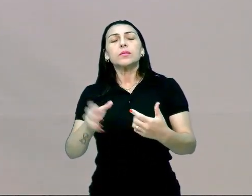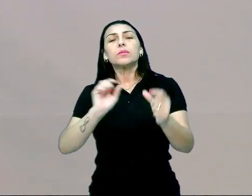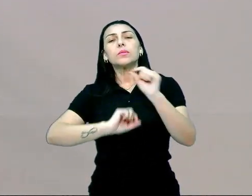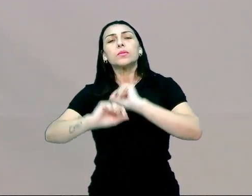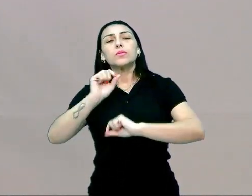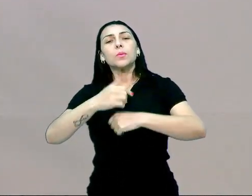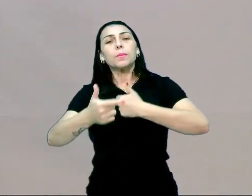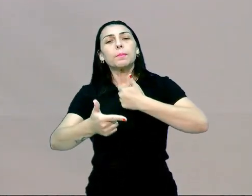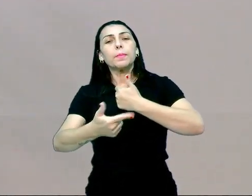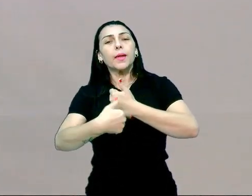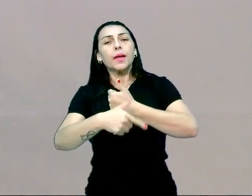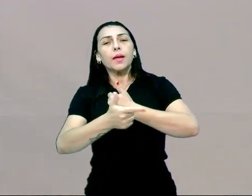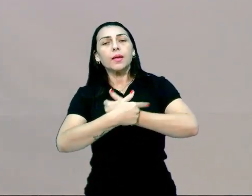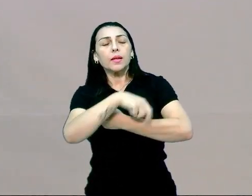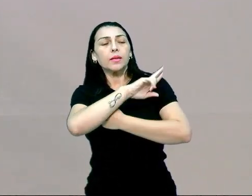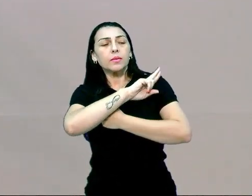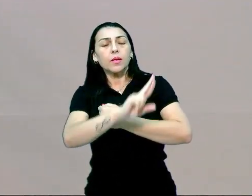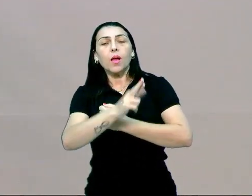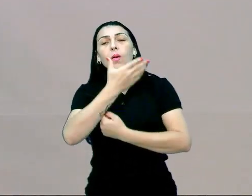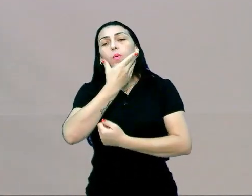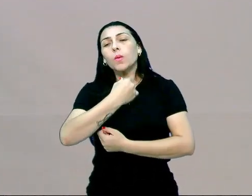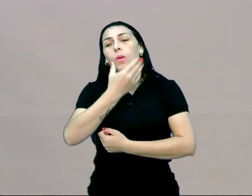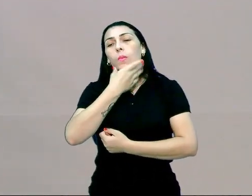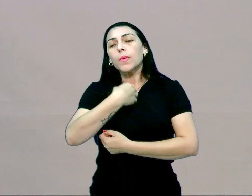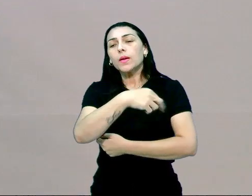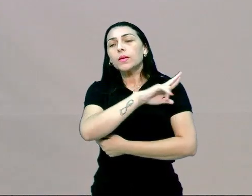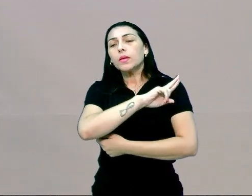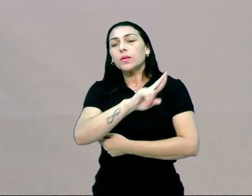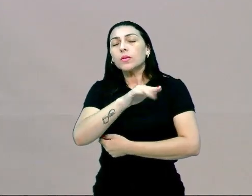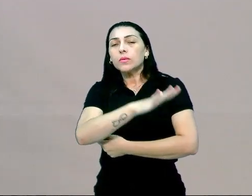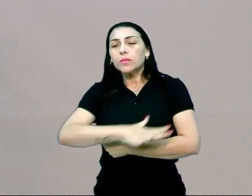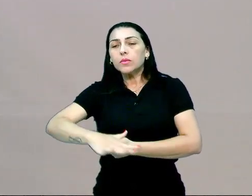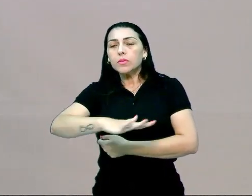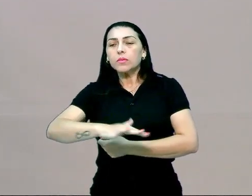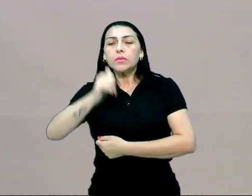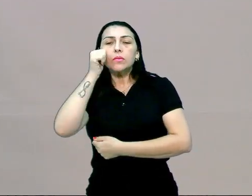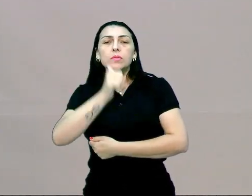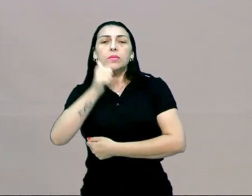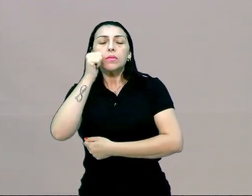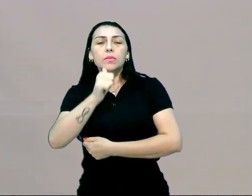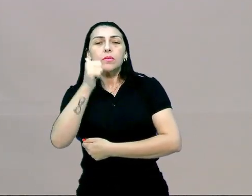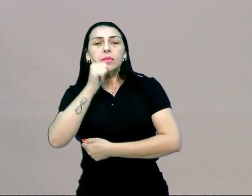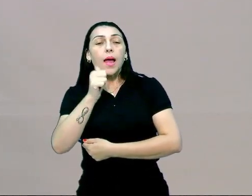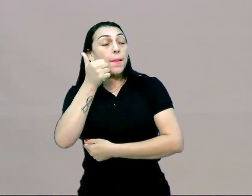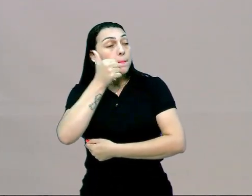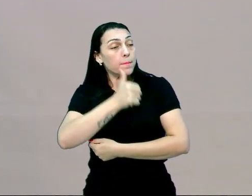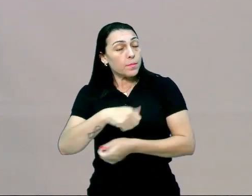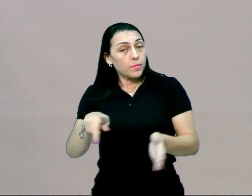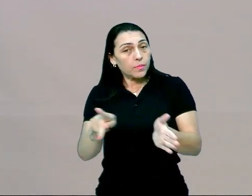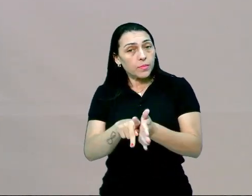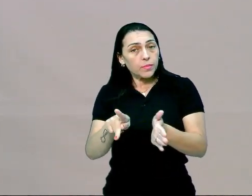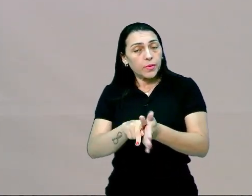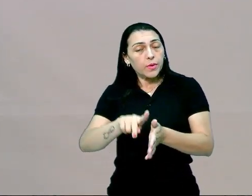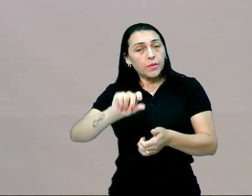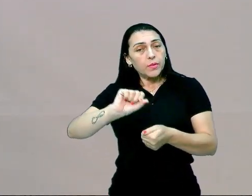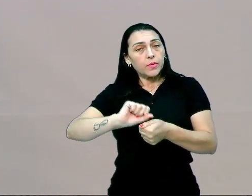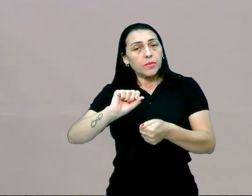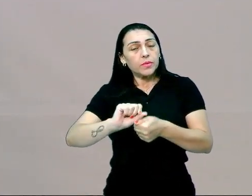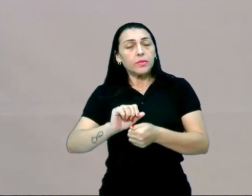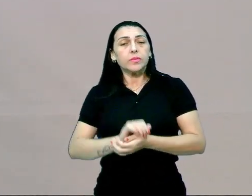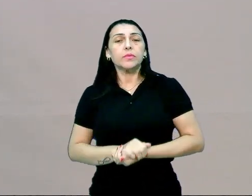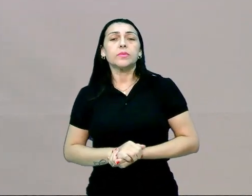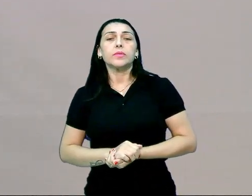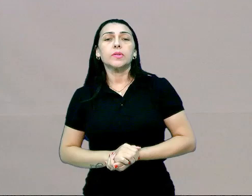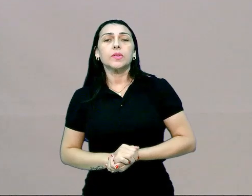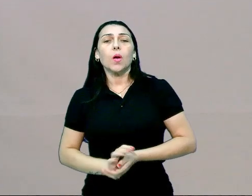respeito do papel masculino e o papel social feminino, a mulher, ela foi, digamos